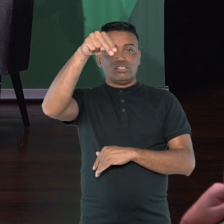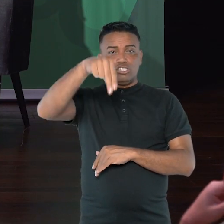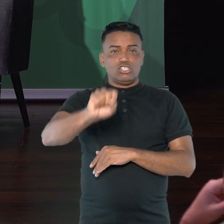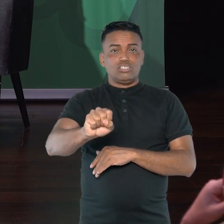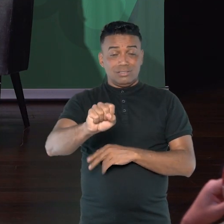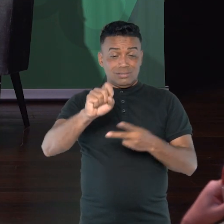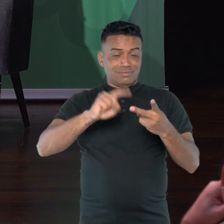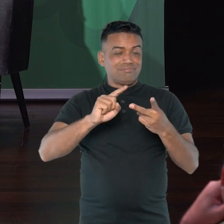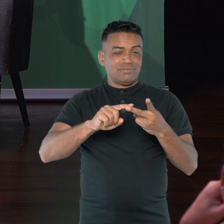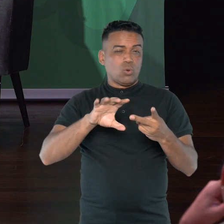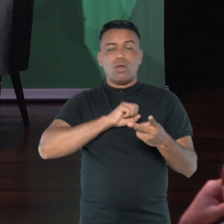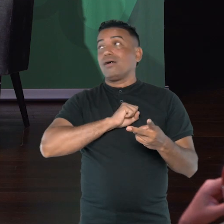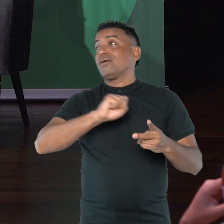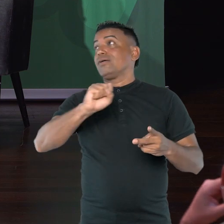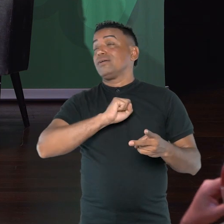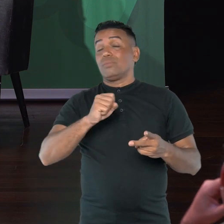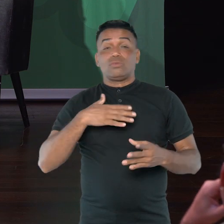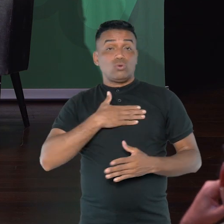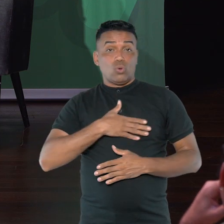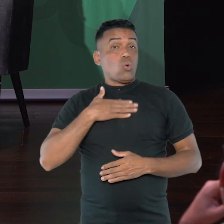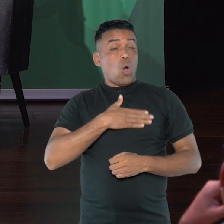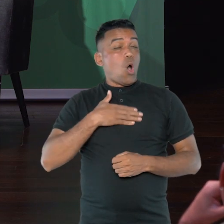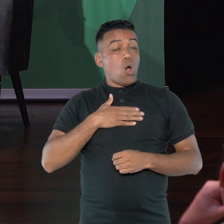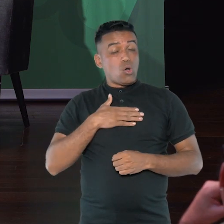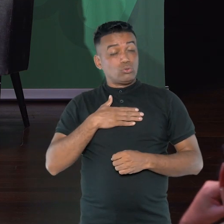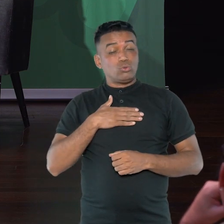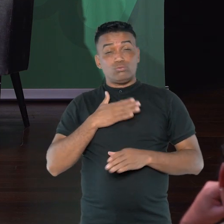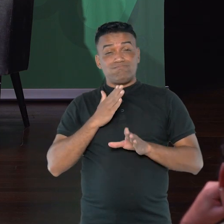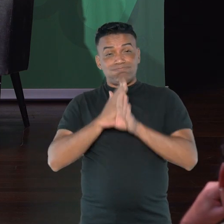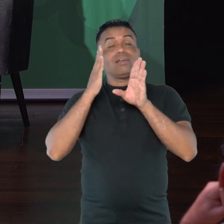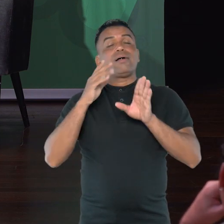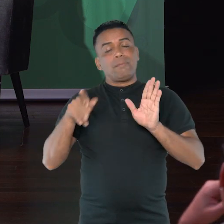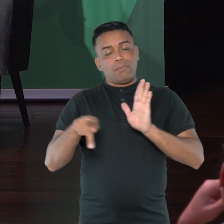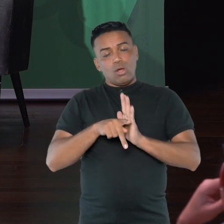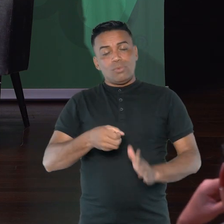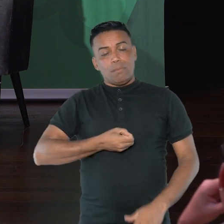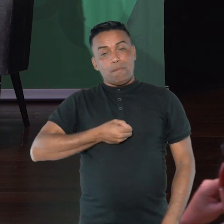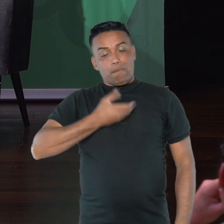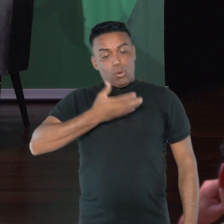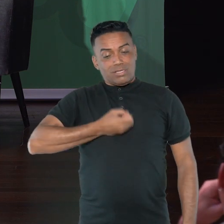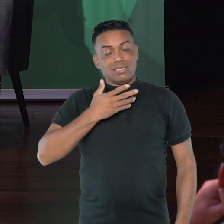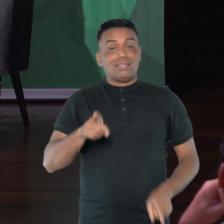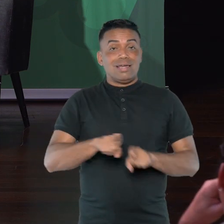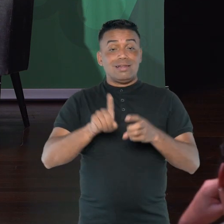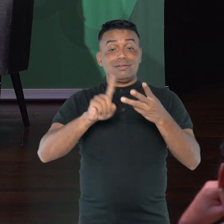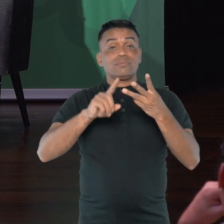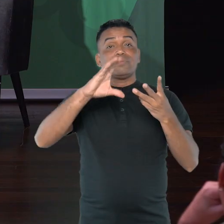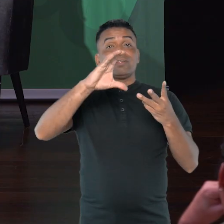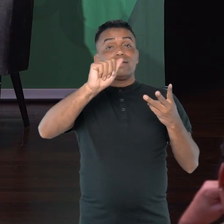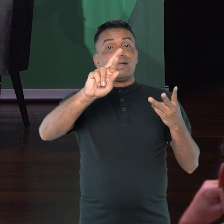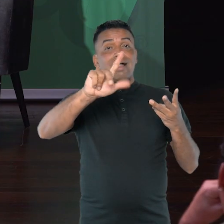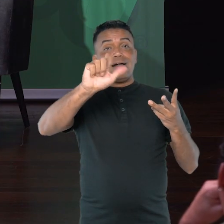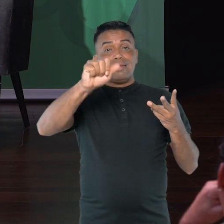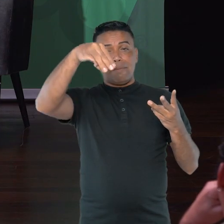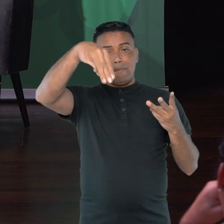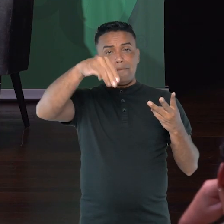para o que eu gosto, cada um tem o seu gosto, mas para o que me bate é a poesia dela. E você tem a Carla Madeira vendendo 1 milhão de exemplares.